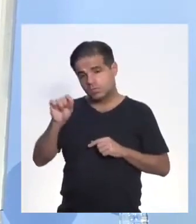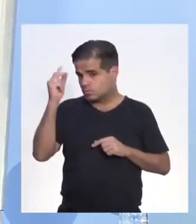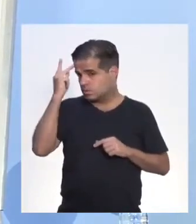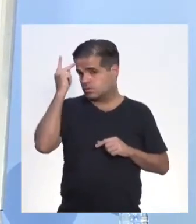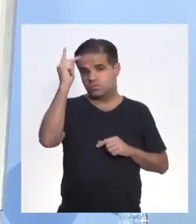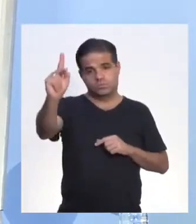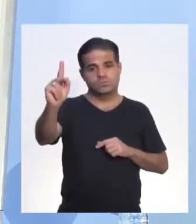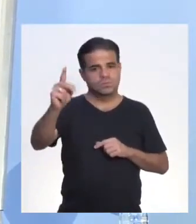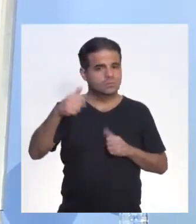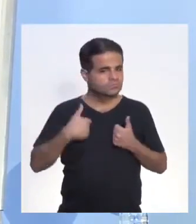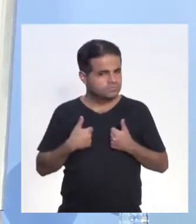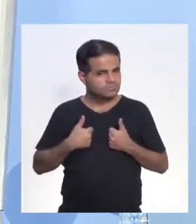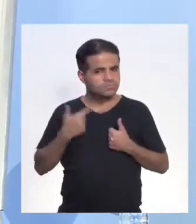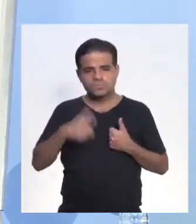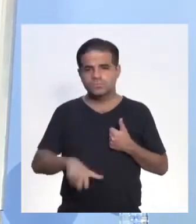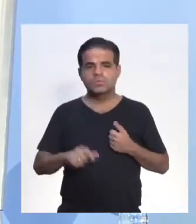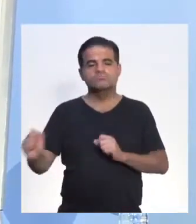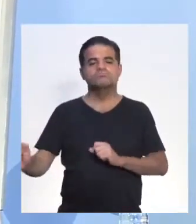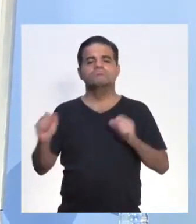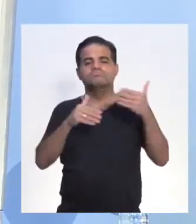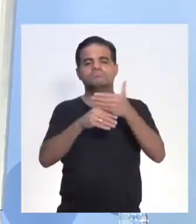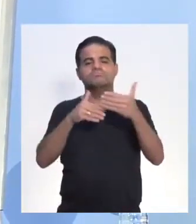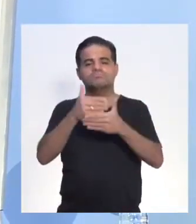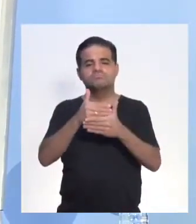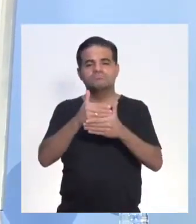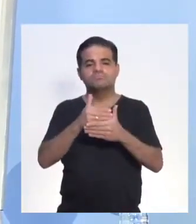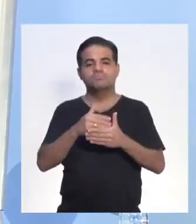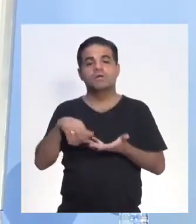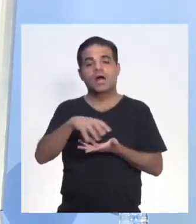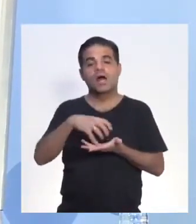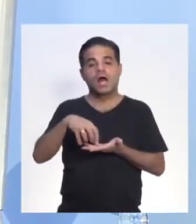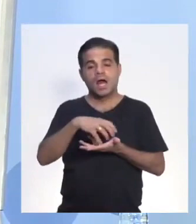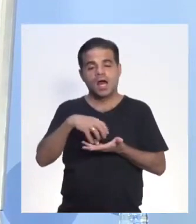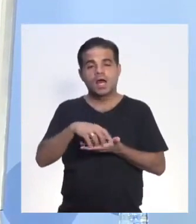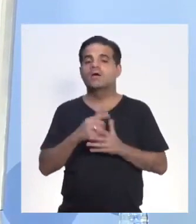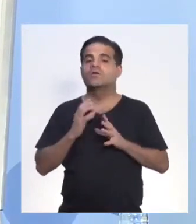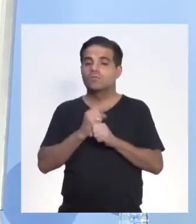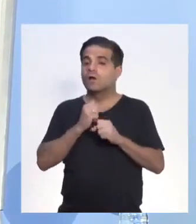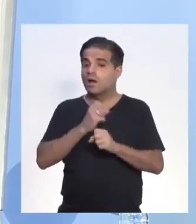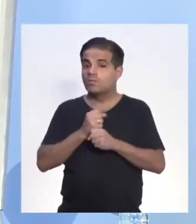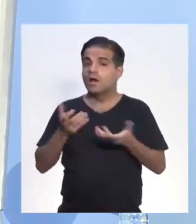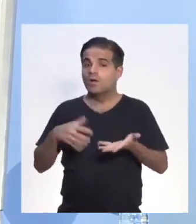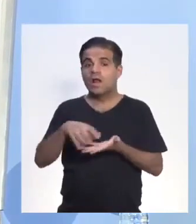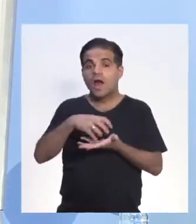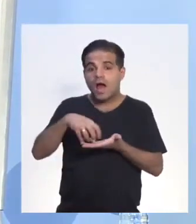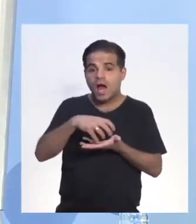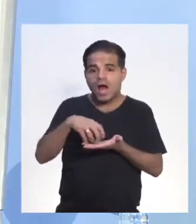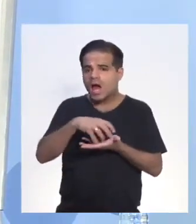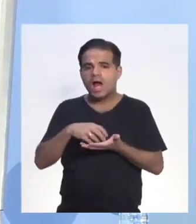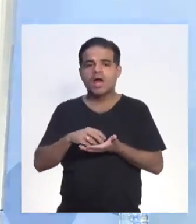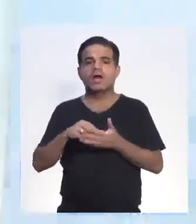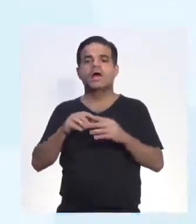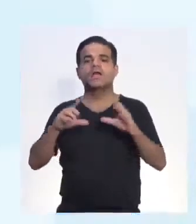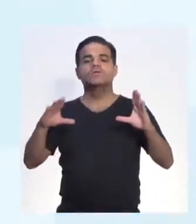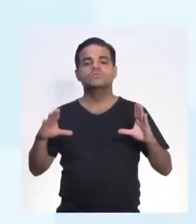sua. Muito bem, vamos para o próximo slide, que agora a gente vai para a área, que a gente vai calcular agora a área. Área do